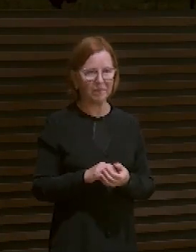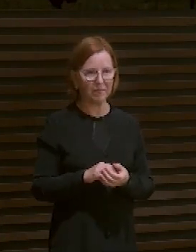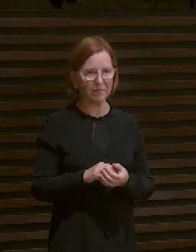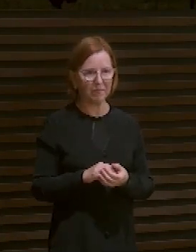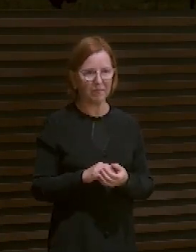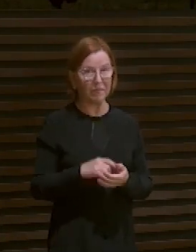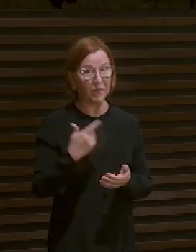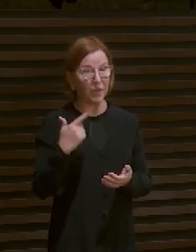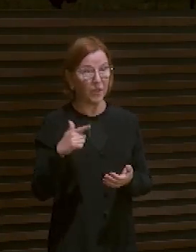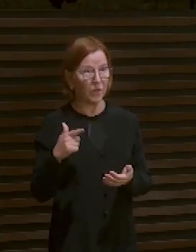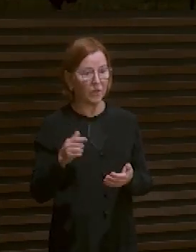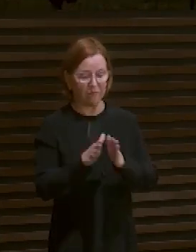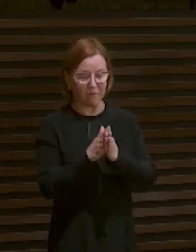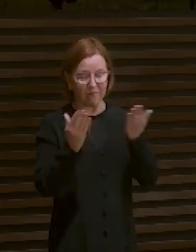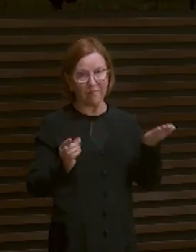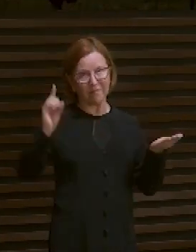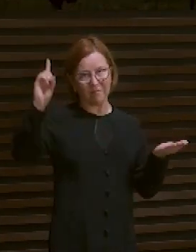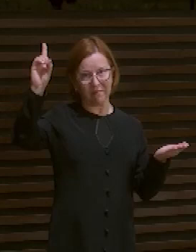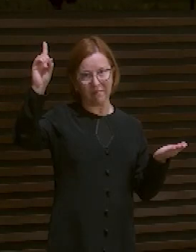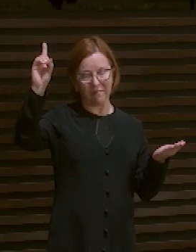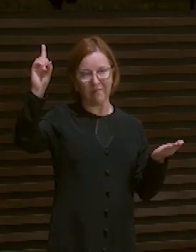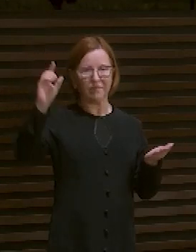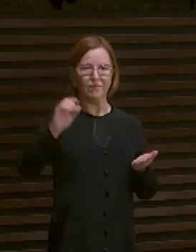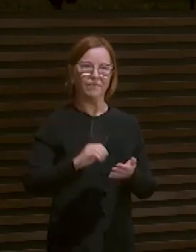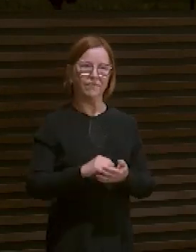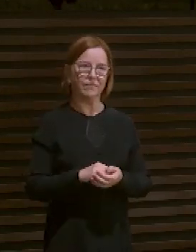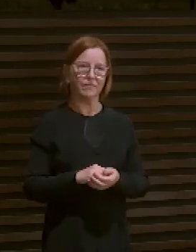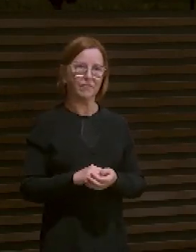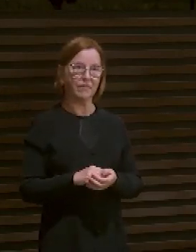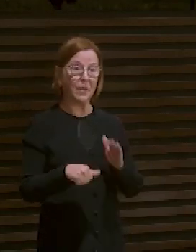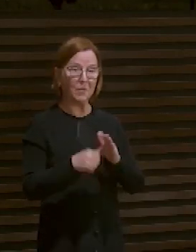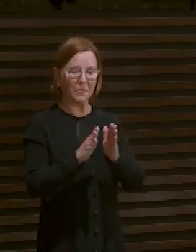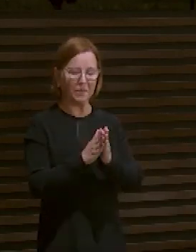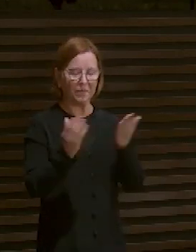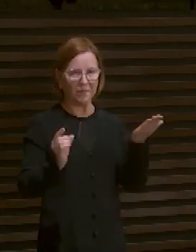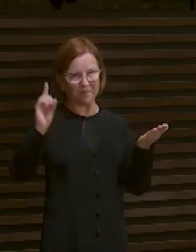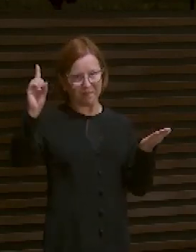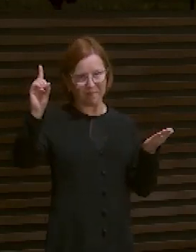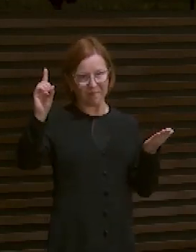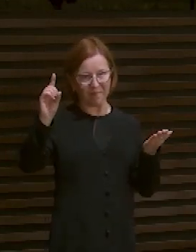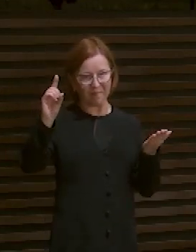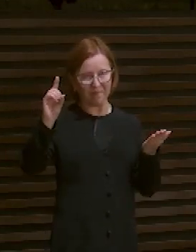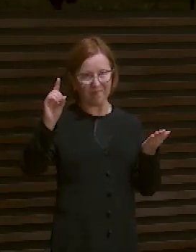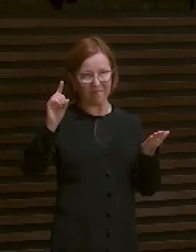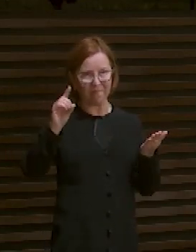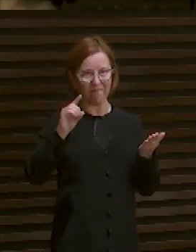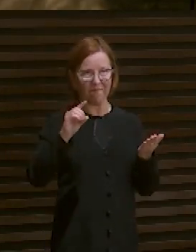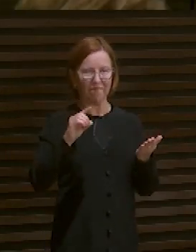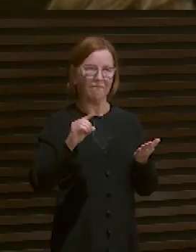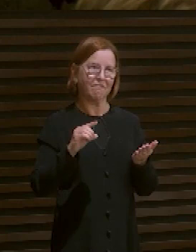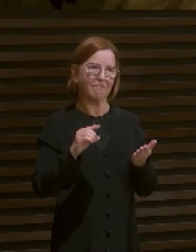Eles não tinham bíblias. A primeira Bíblia impressa